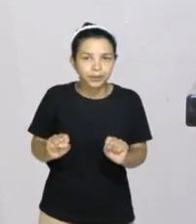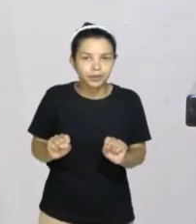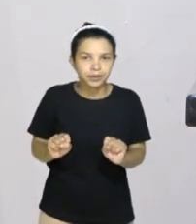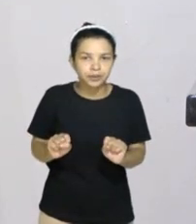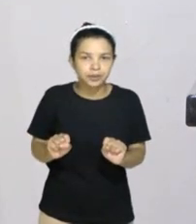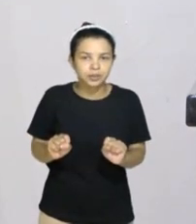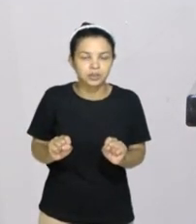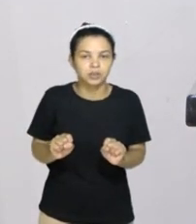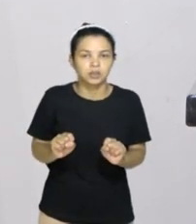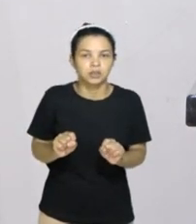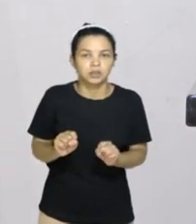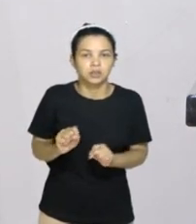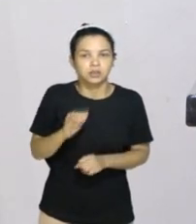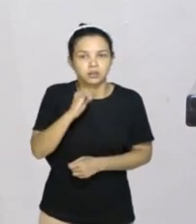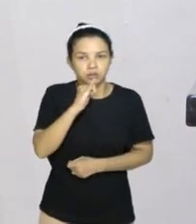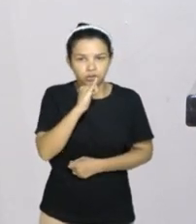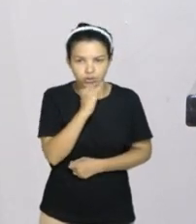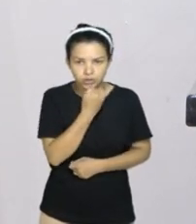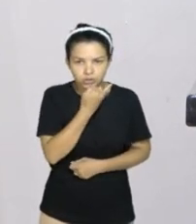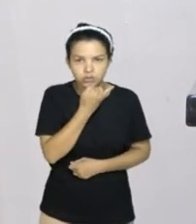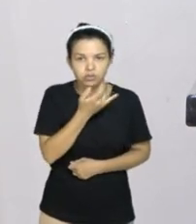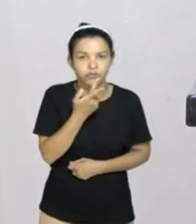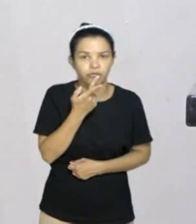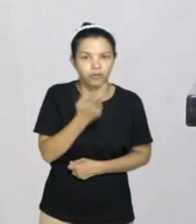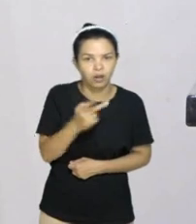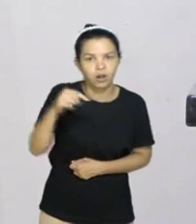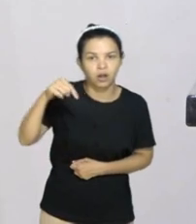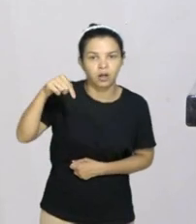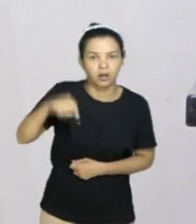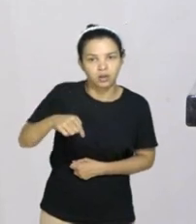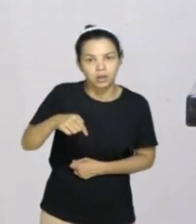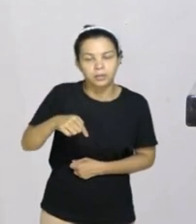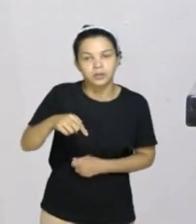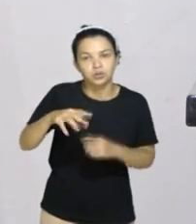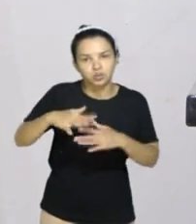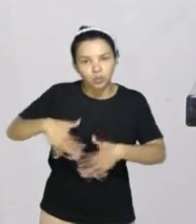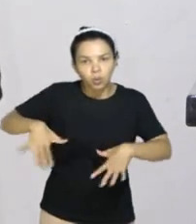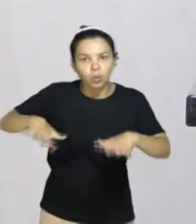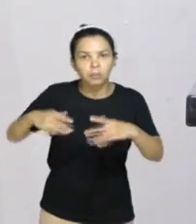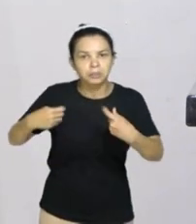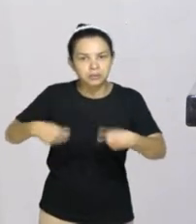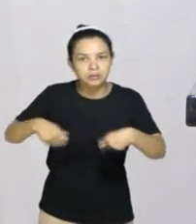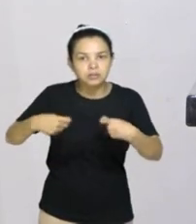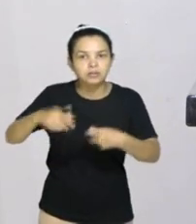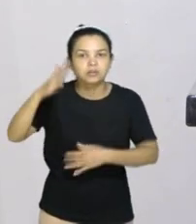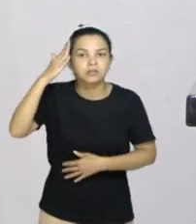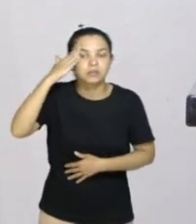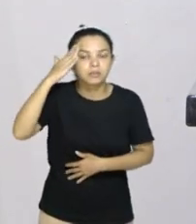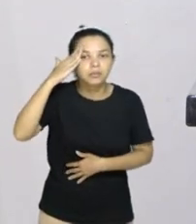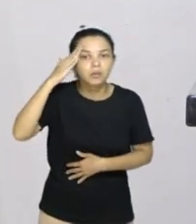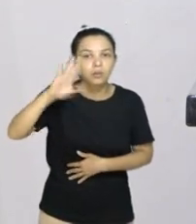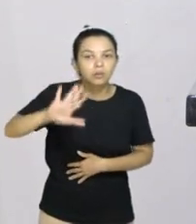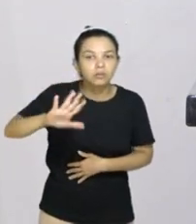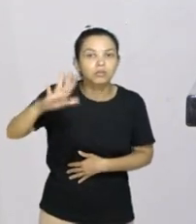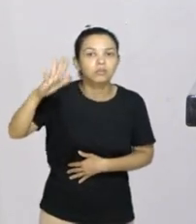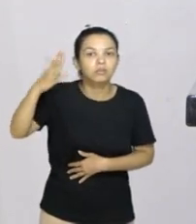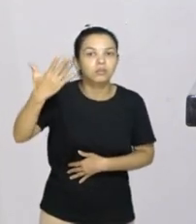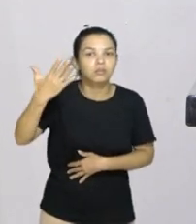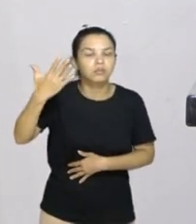se é triste da gente falar na Tribuna mas tem que ter conhecimento e todo mundo tem que saber o que tá acontecendo dessa agenda oculta